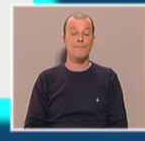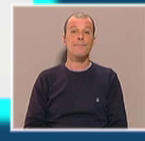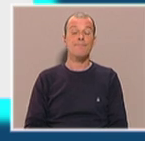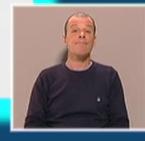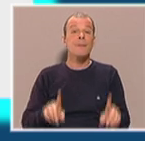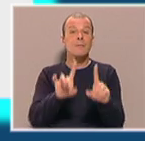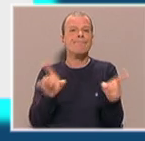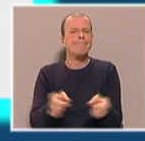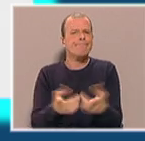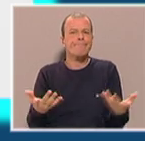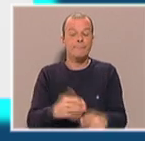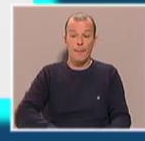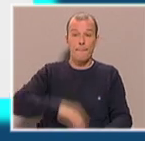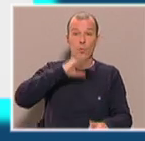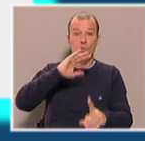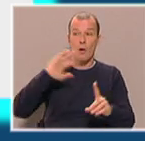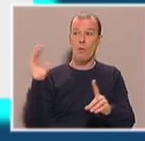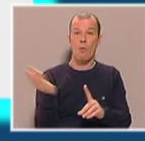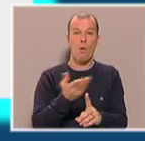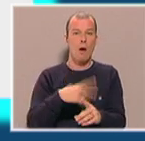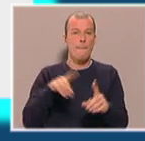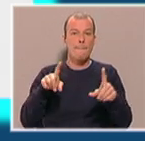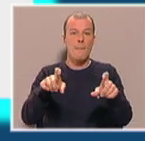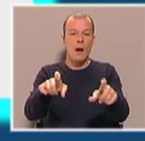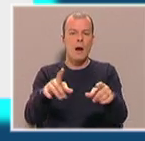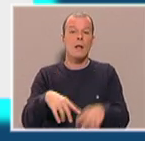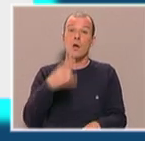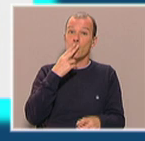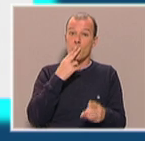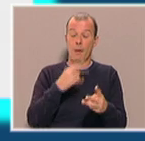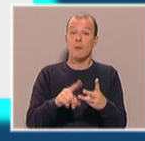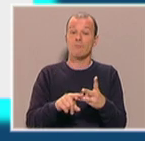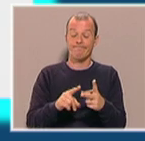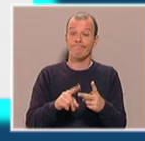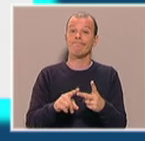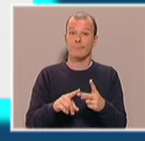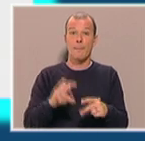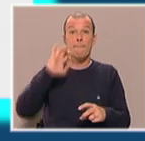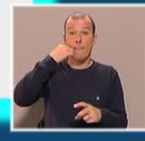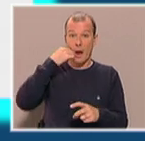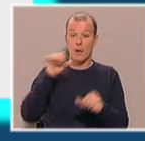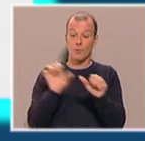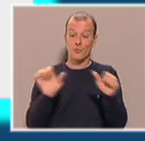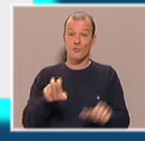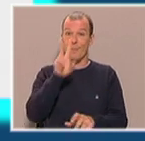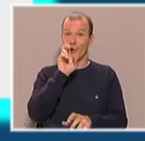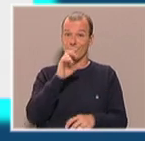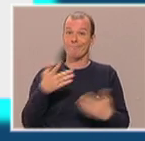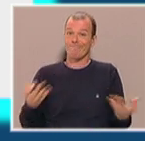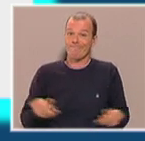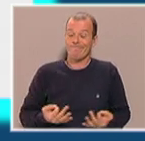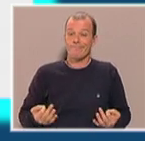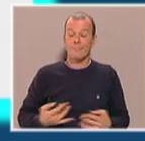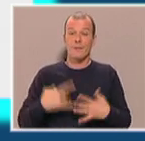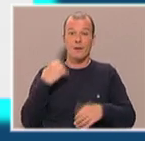Em suma, a poluição atmosférica, os micro-organismos e o tabagismo afetam o sistema respiratório, cujo equilíbrio